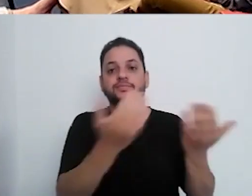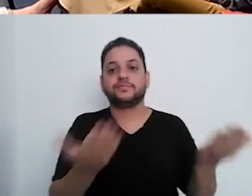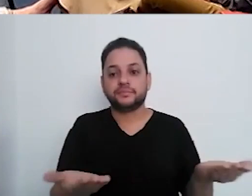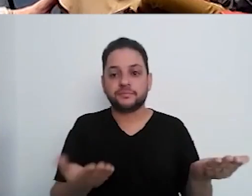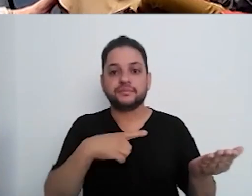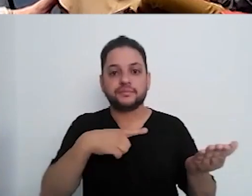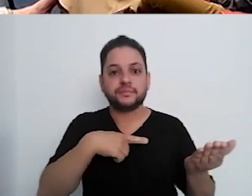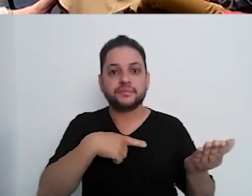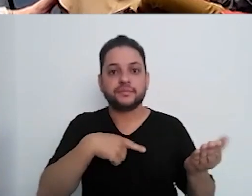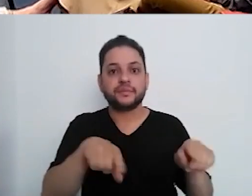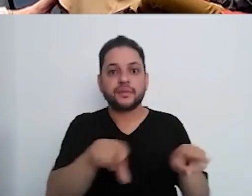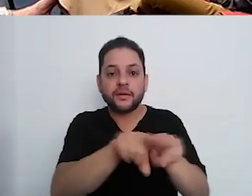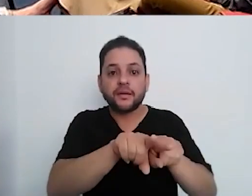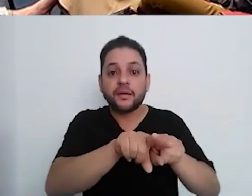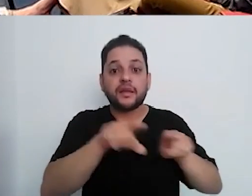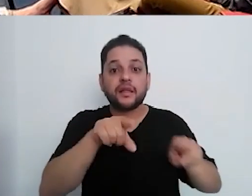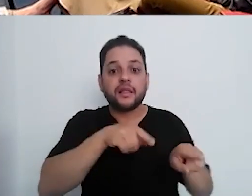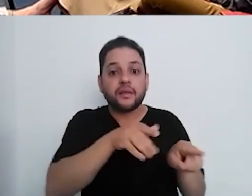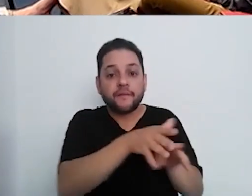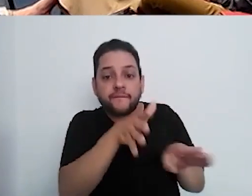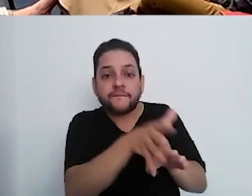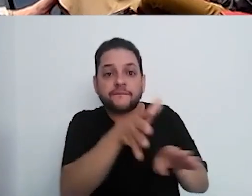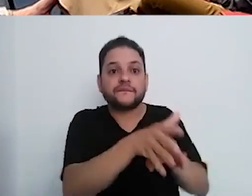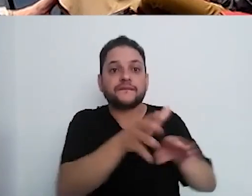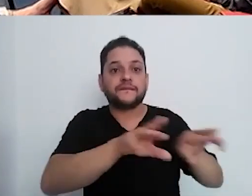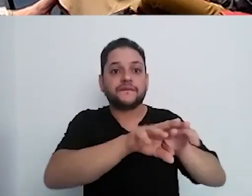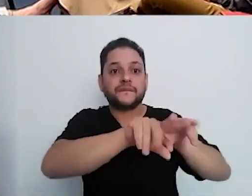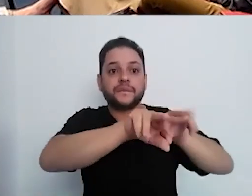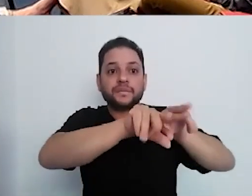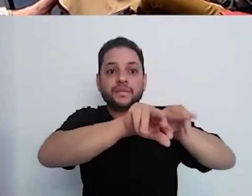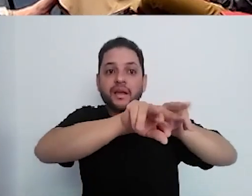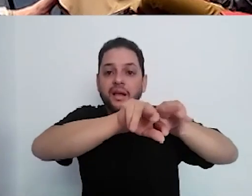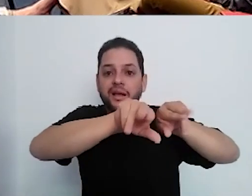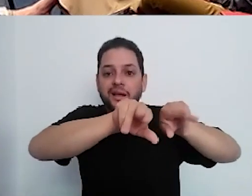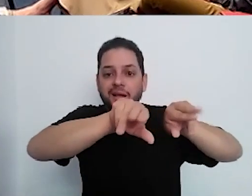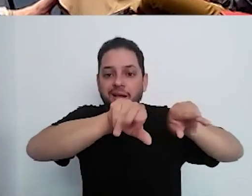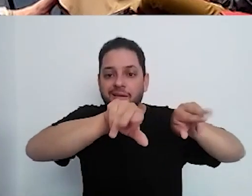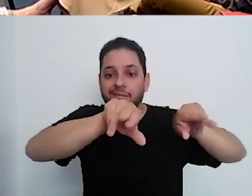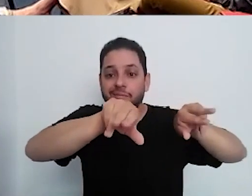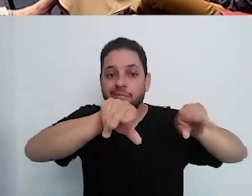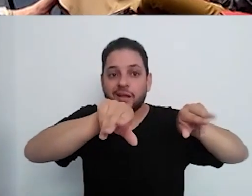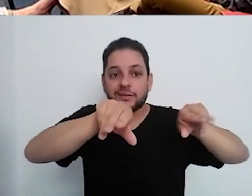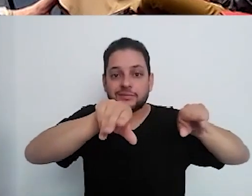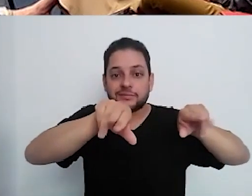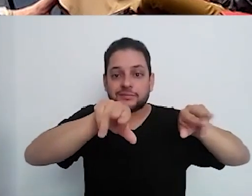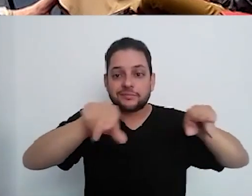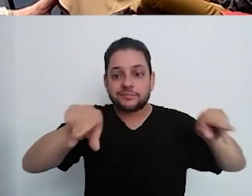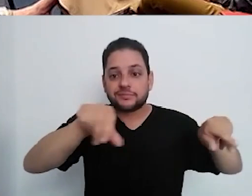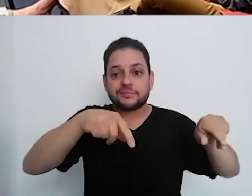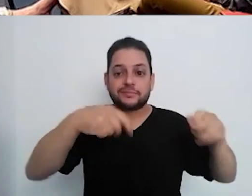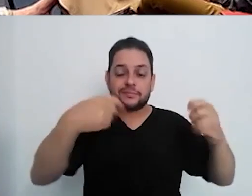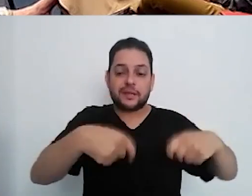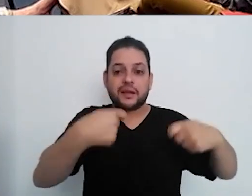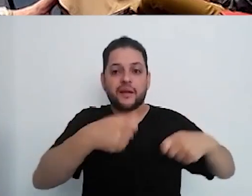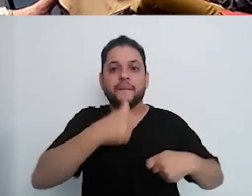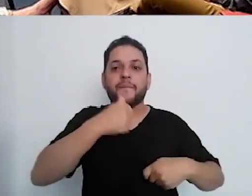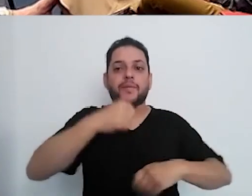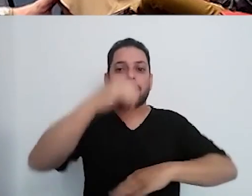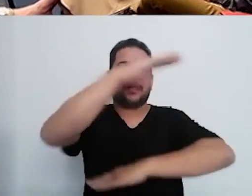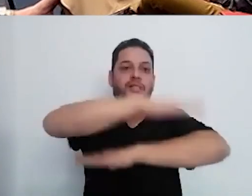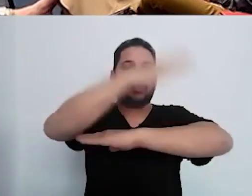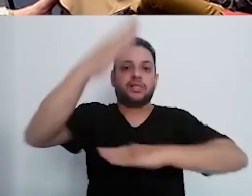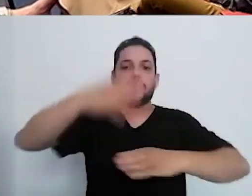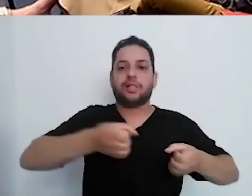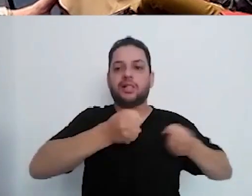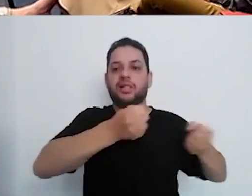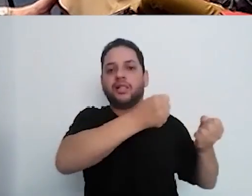elas dão várias dicas desse tipo, sabe? De erros que são cometidos, sei lá, mulher é jogada da janela. Como assim,